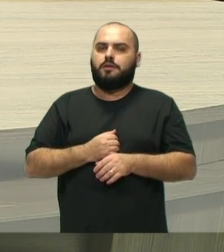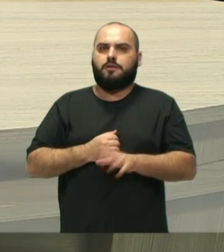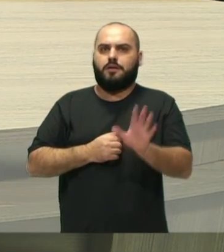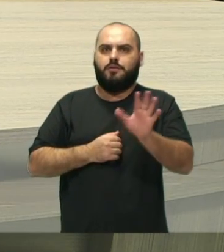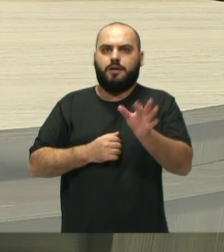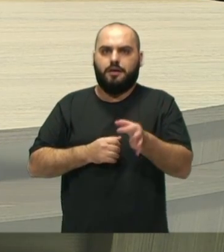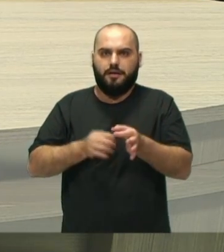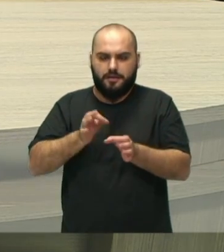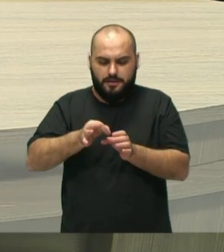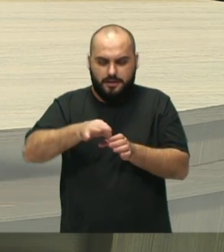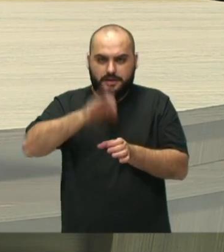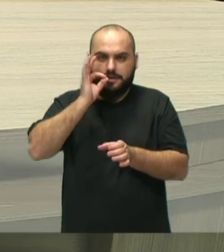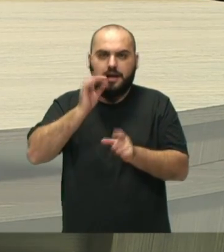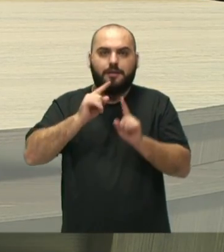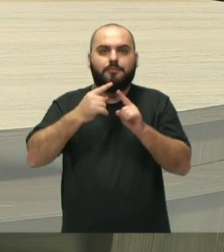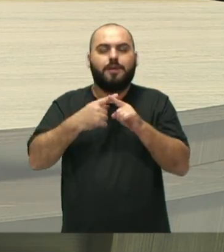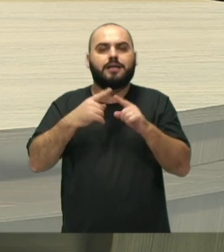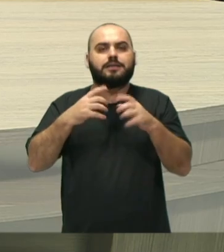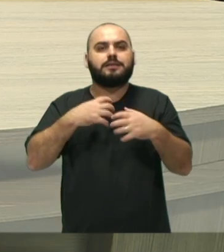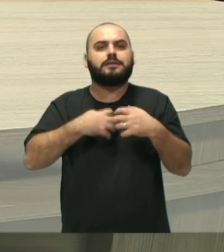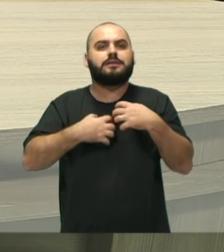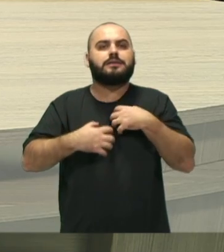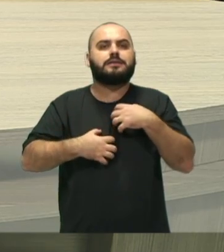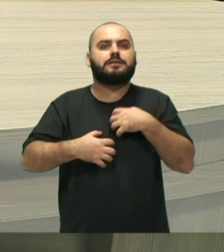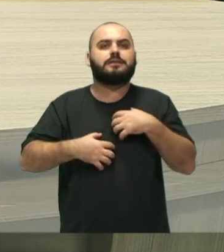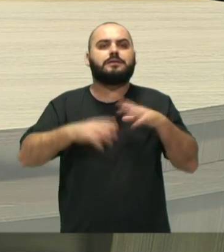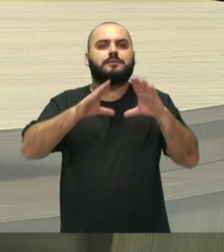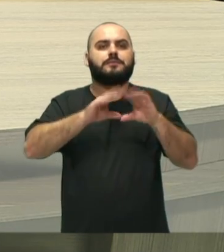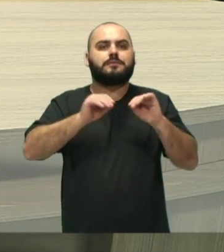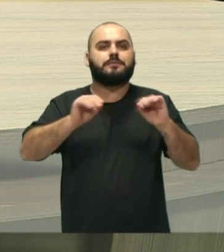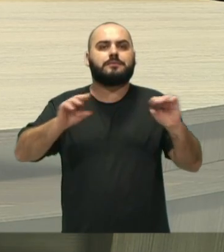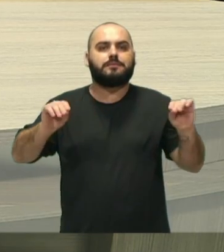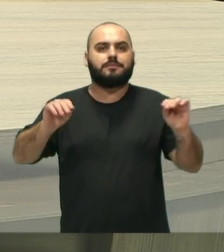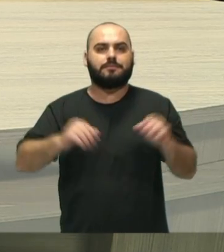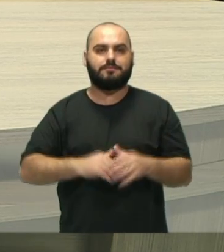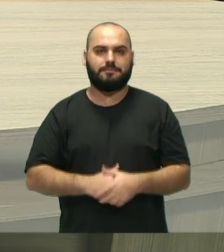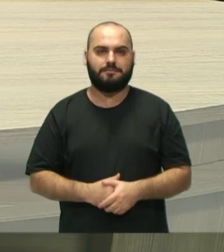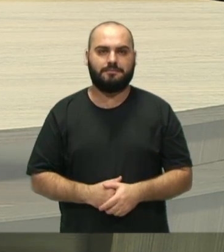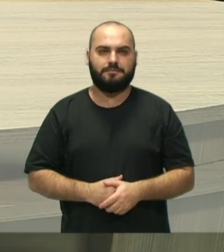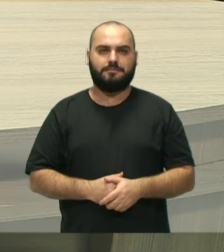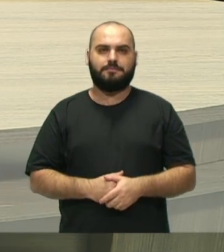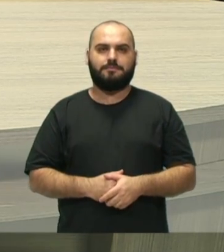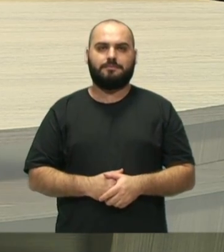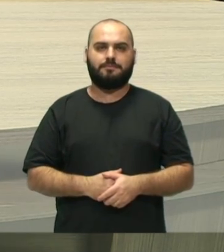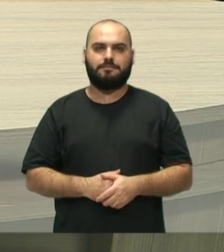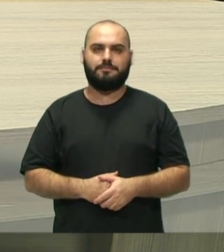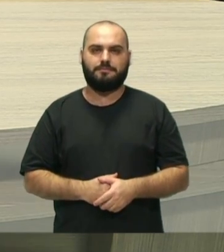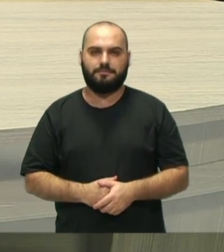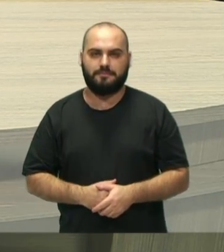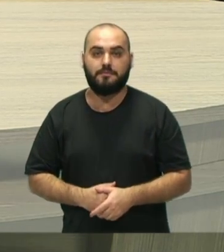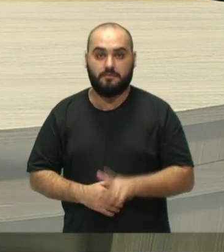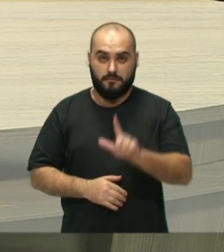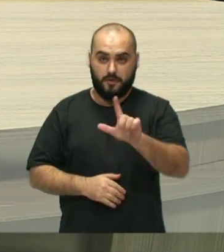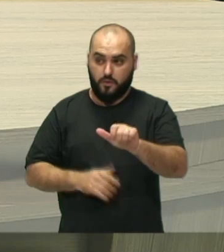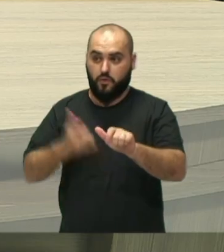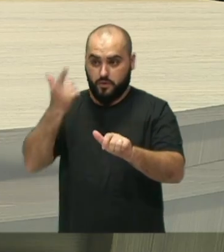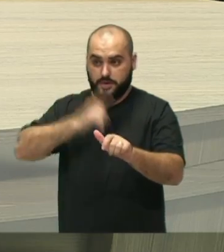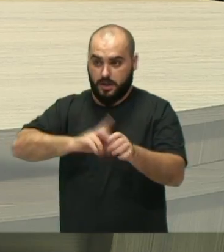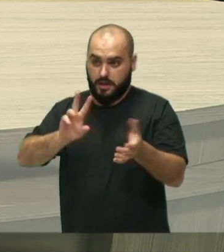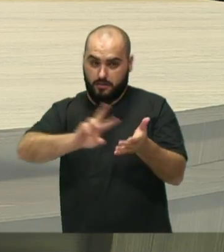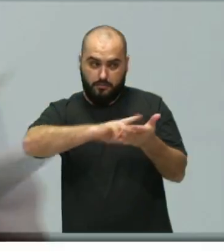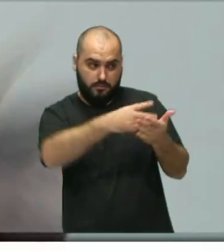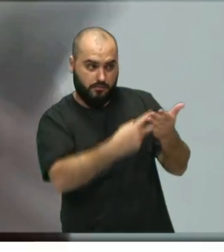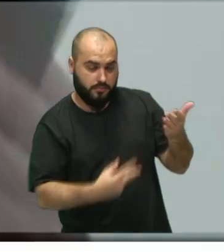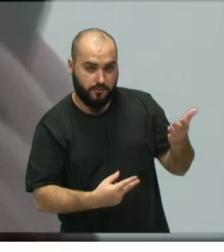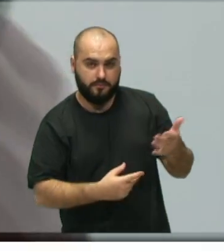ele te dá um conforto. Isso Né? também é Pode ser um placebo, traduzível, né? ele é traduzível na poesia.